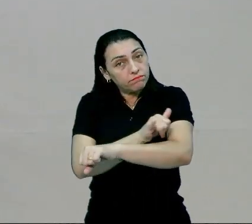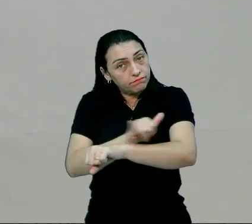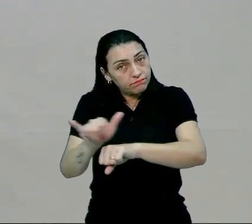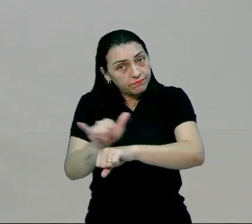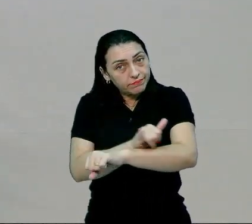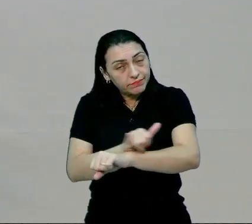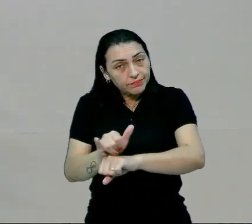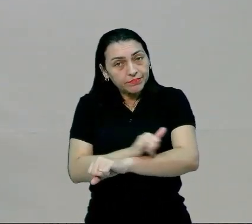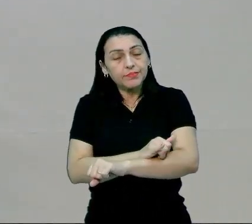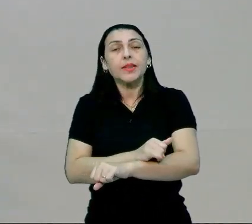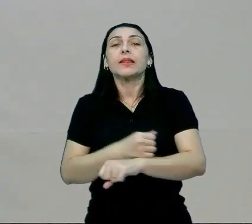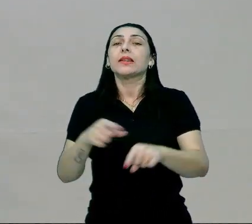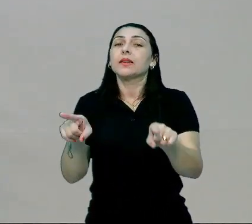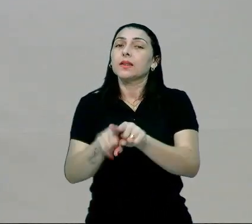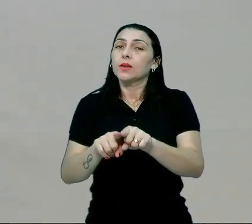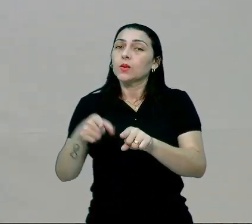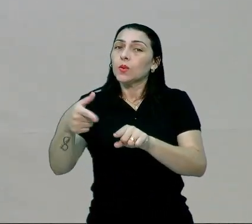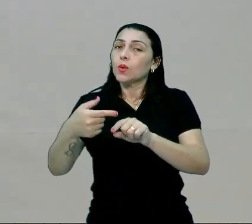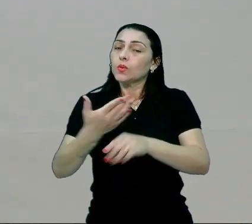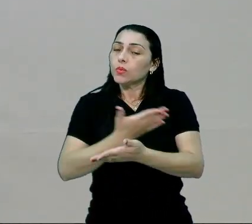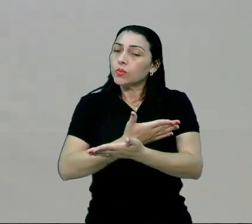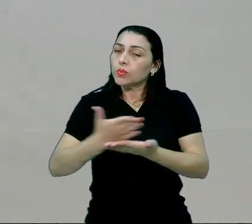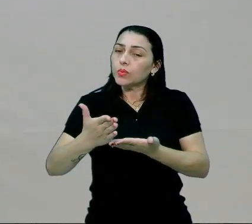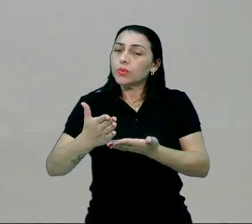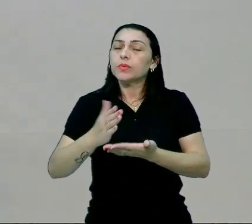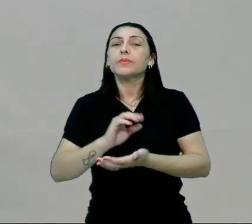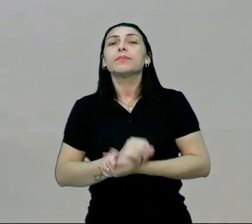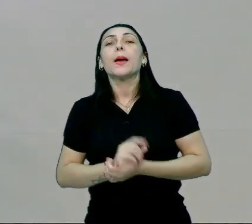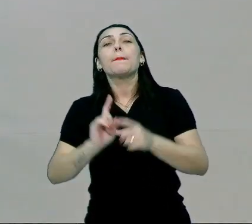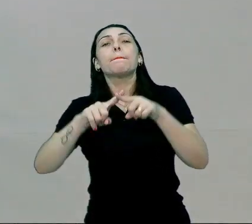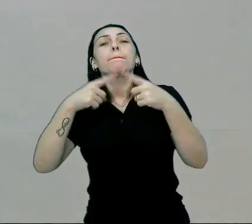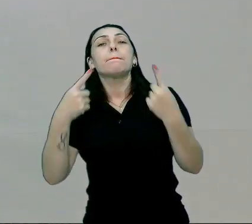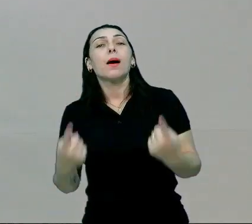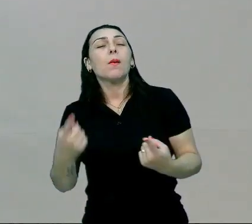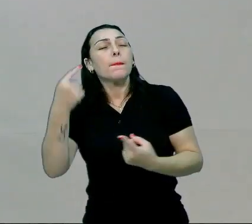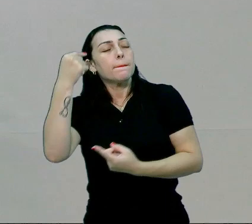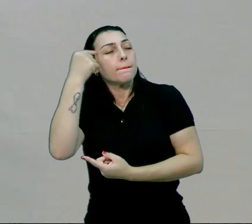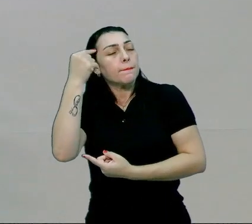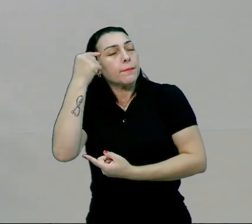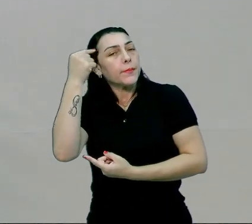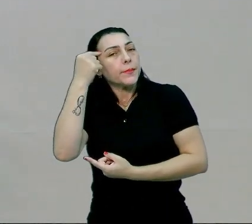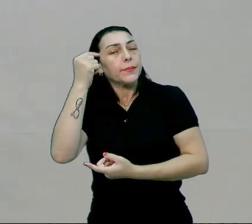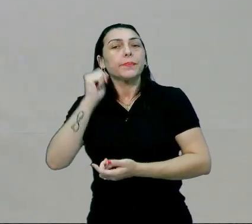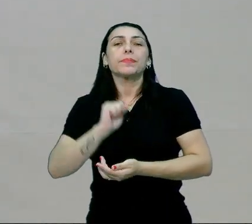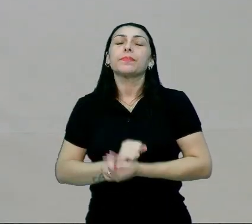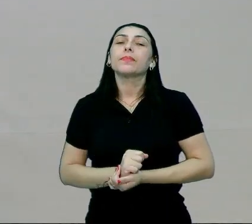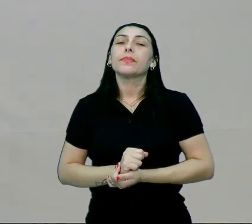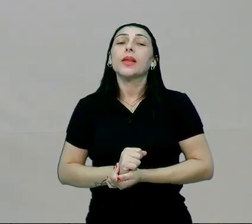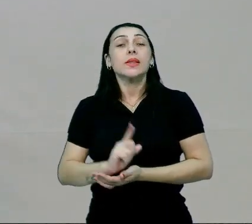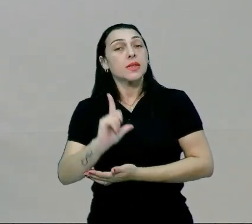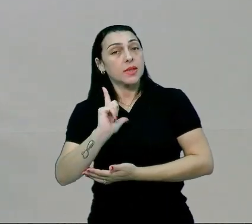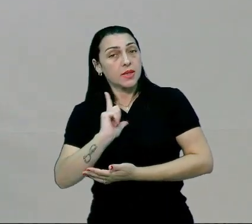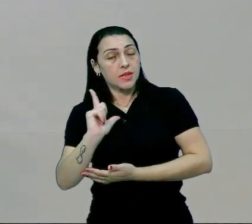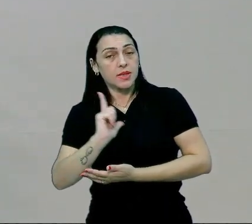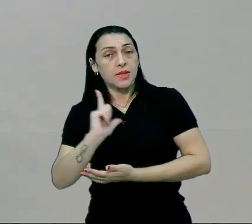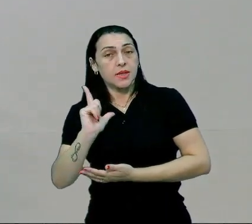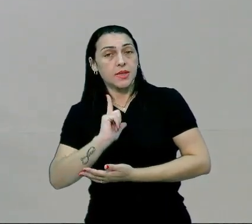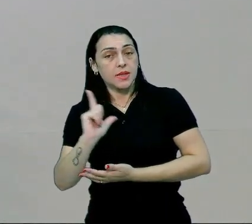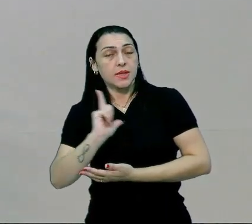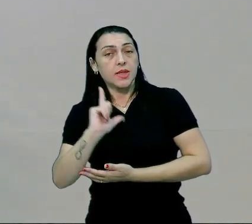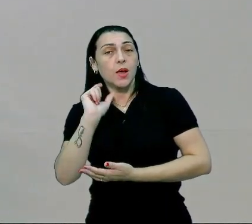estratégia, né? Dentre outras iniciativas. Mas aí vamos pensar da seguinte maneira. Existe um